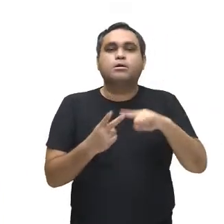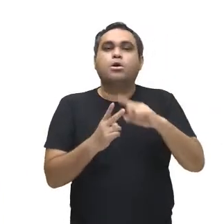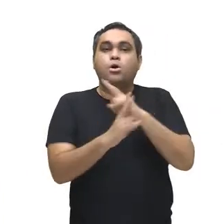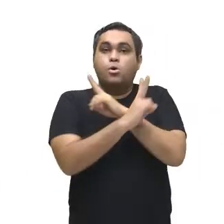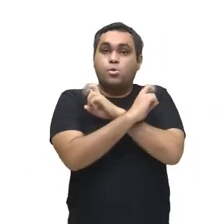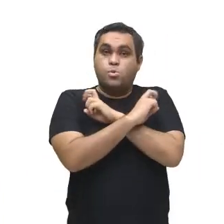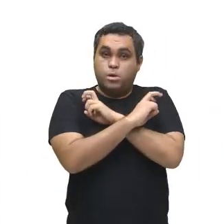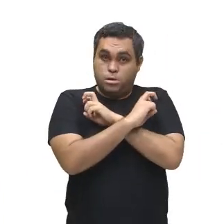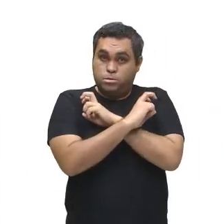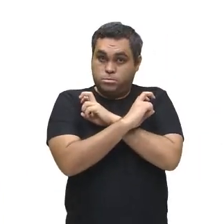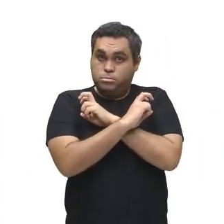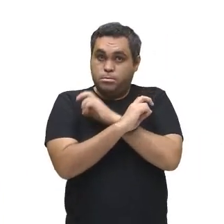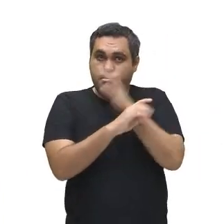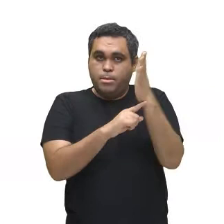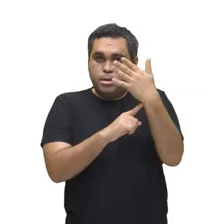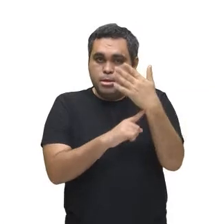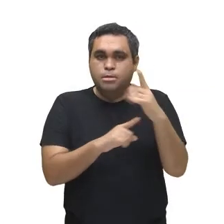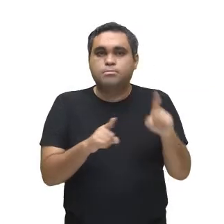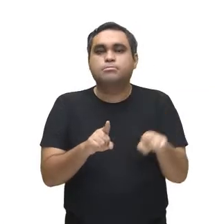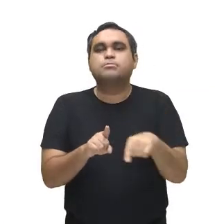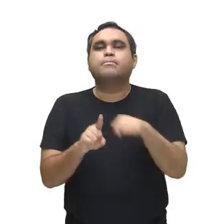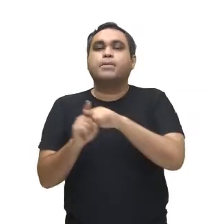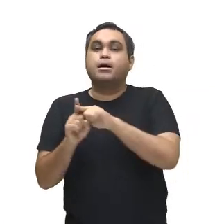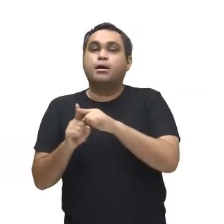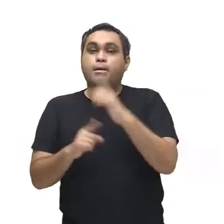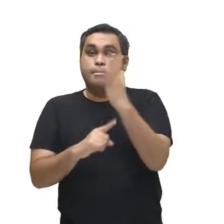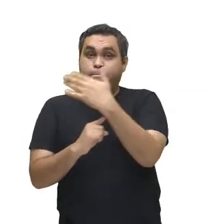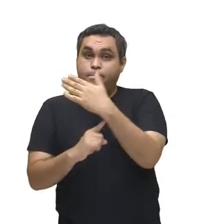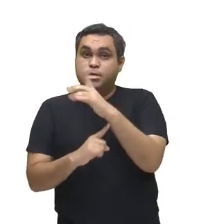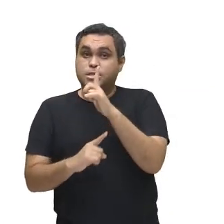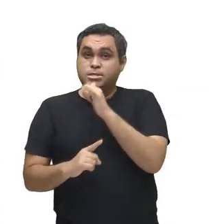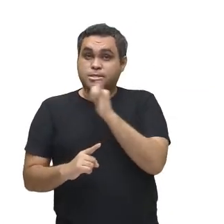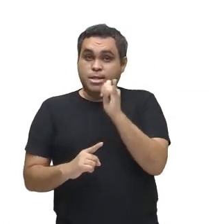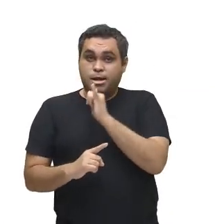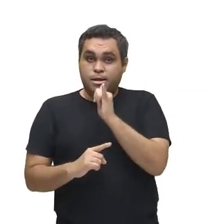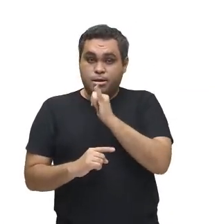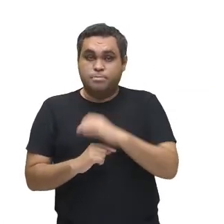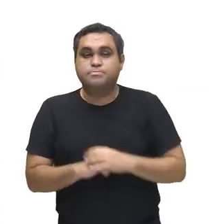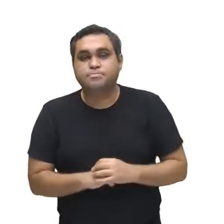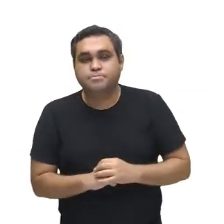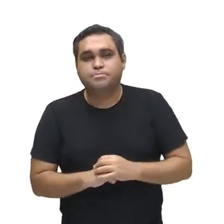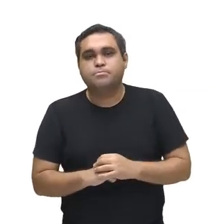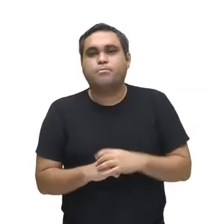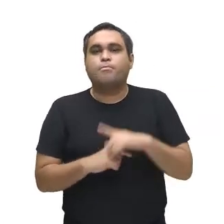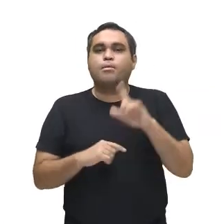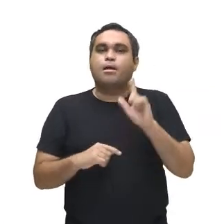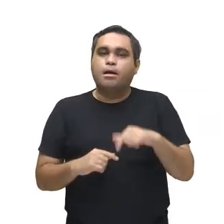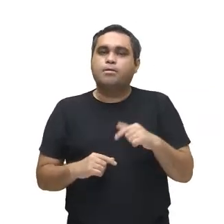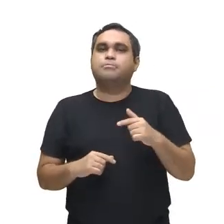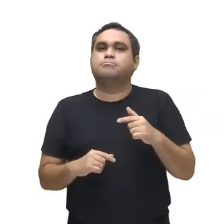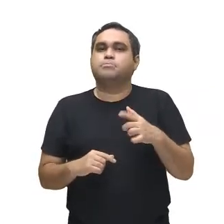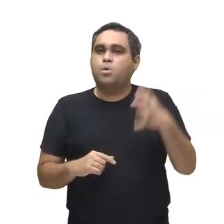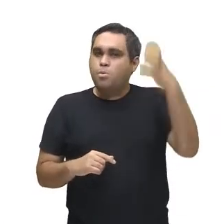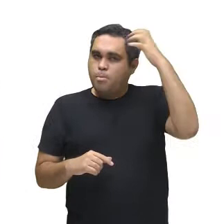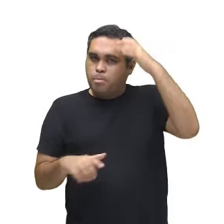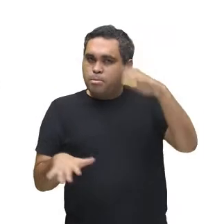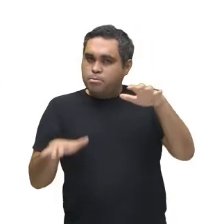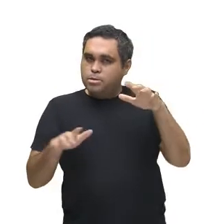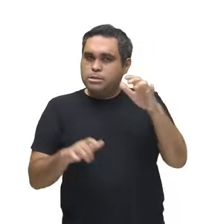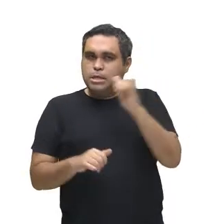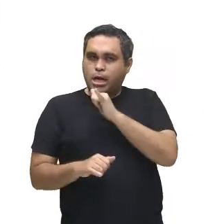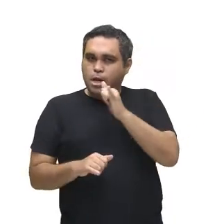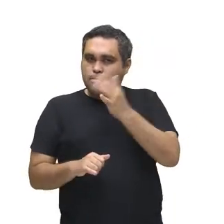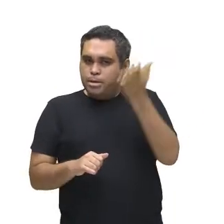também da Itália, que na época ainda era o Império Italiano. De outro lado, formando a